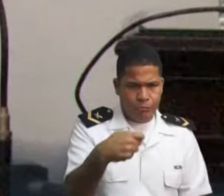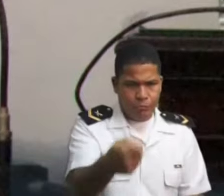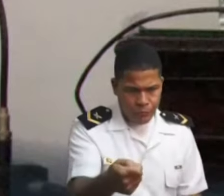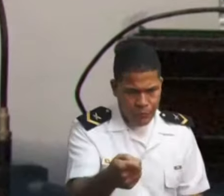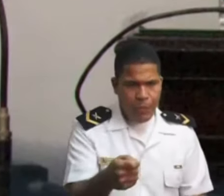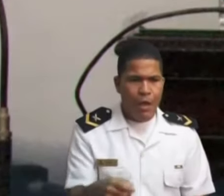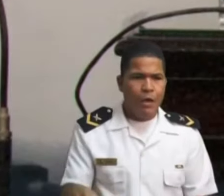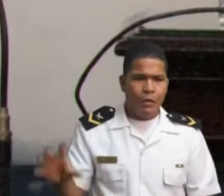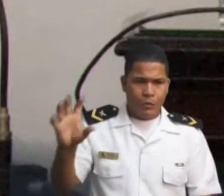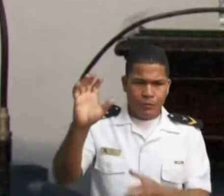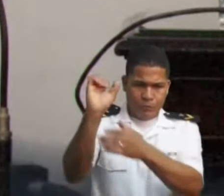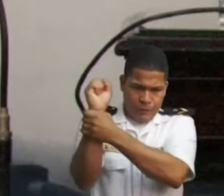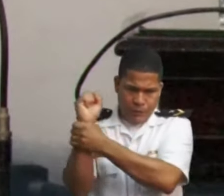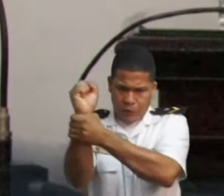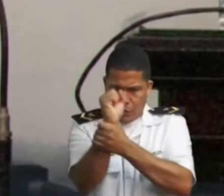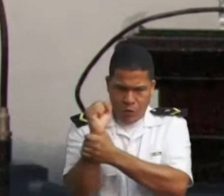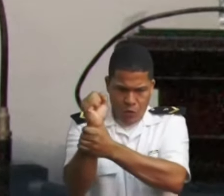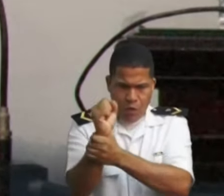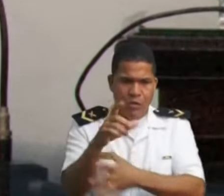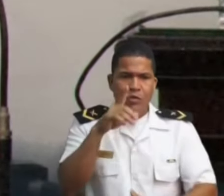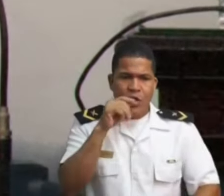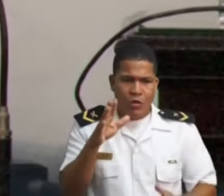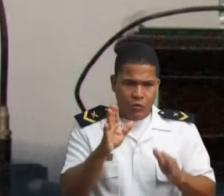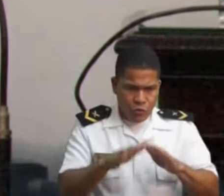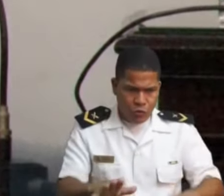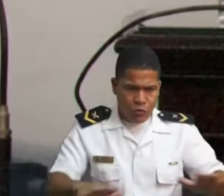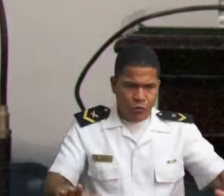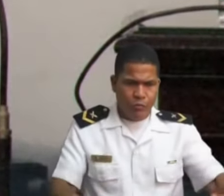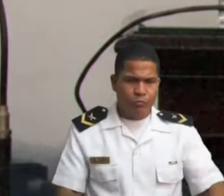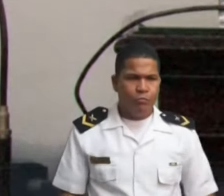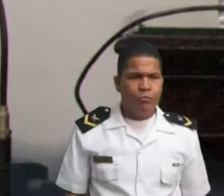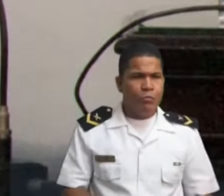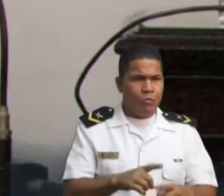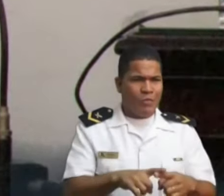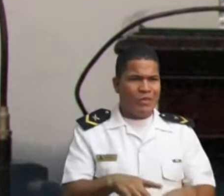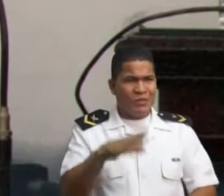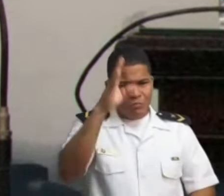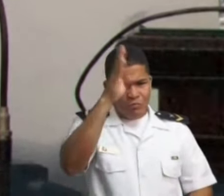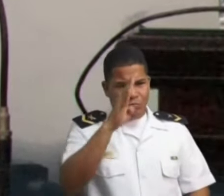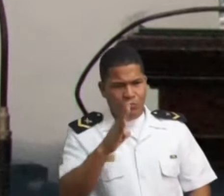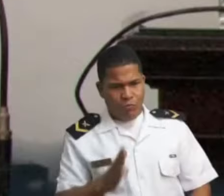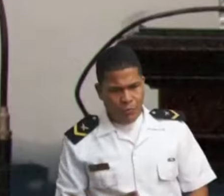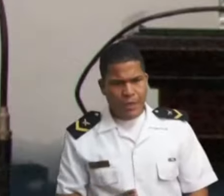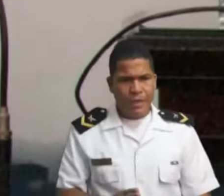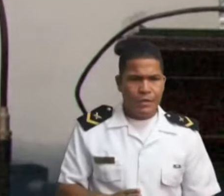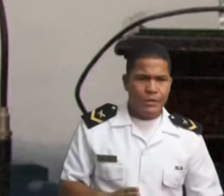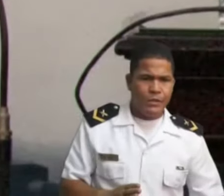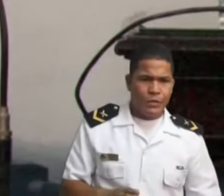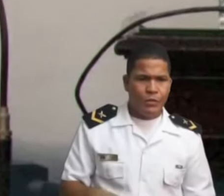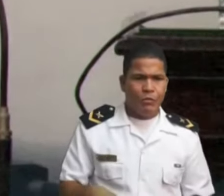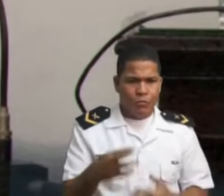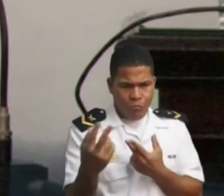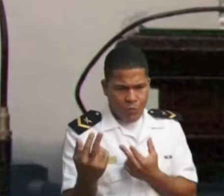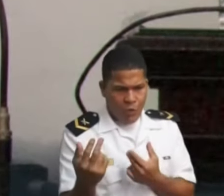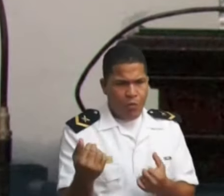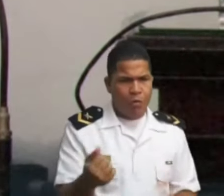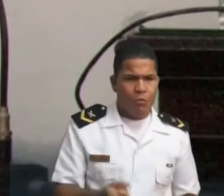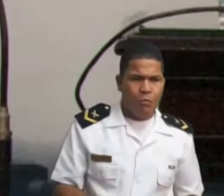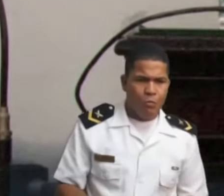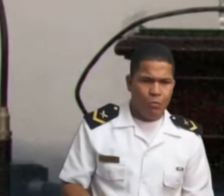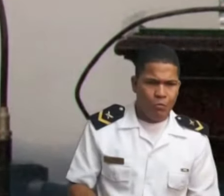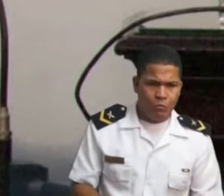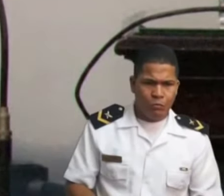diversas matizes. Uma nação como o Brasil, possuidora de um extenso território repleto de rios